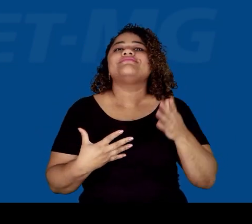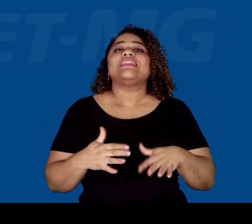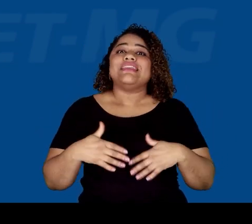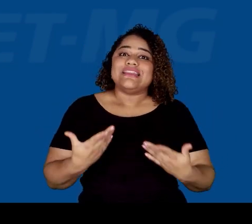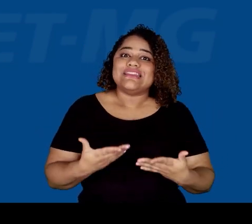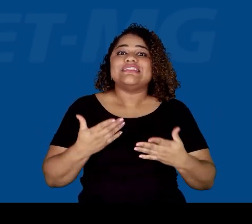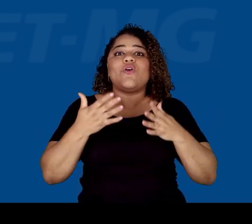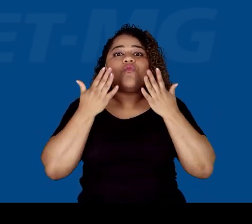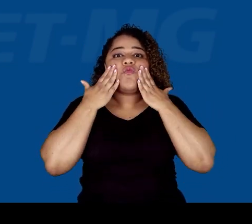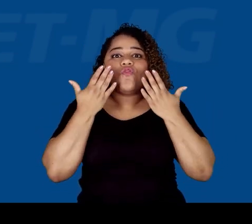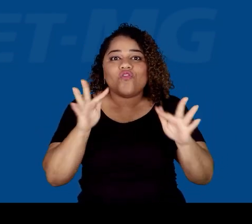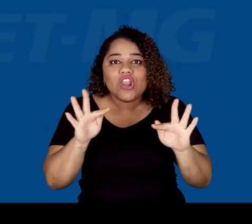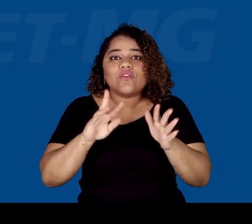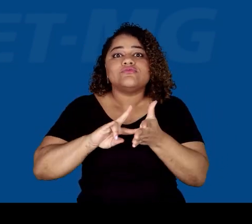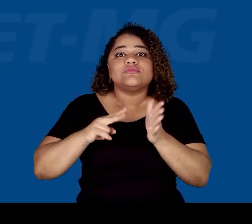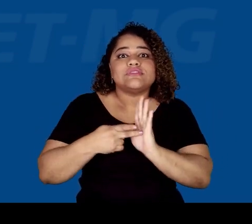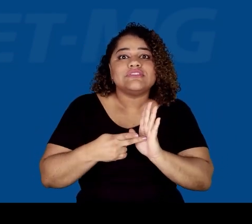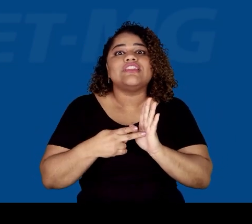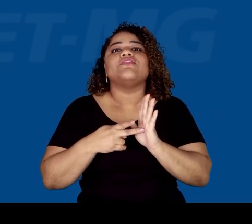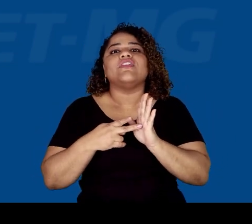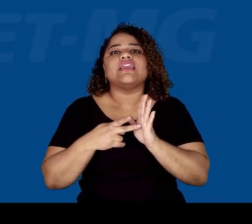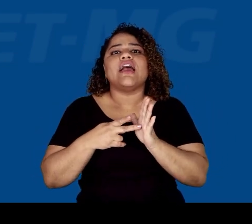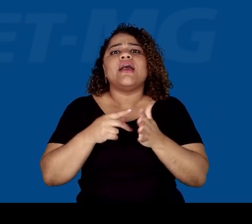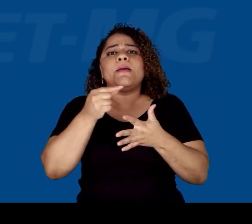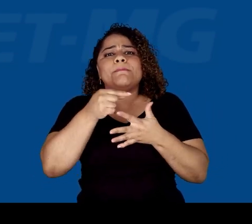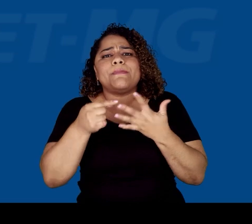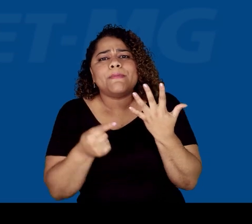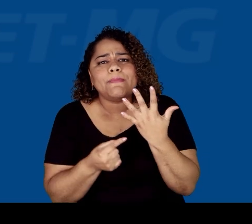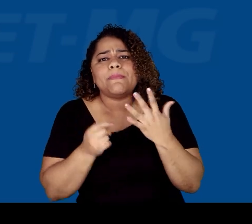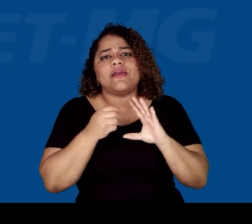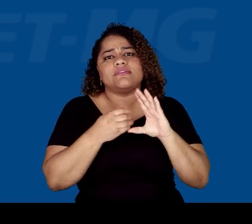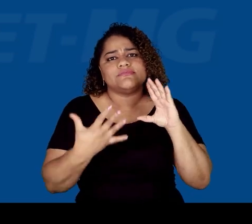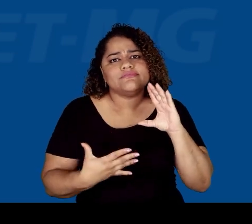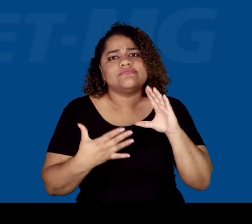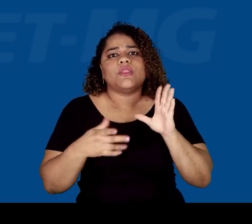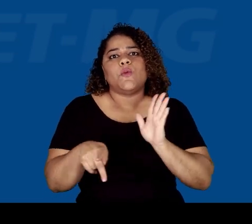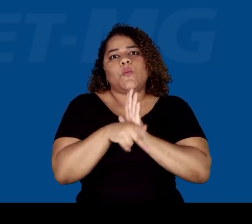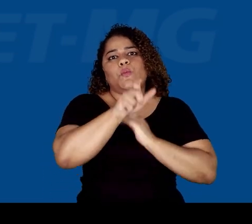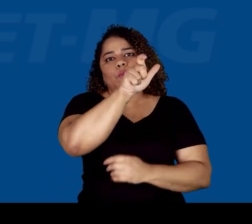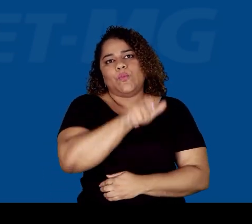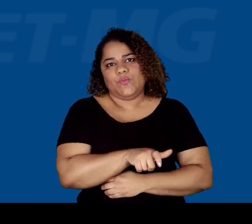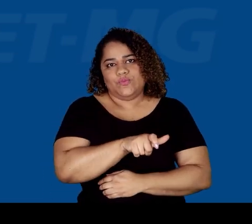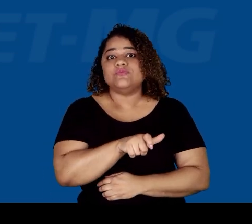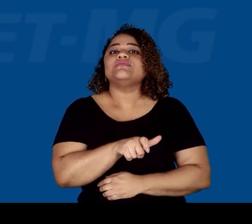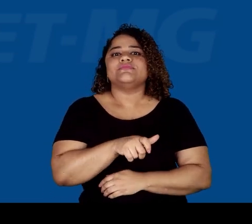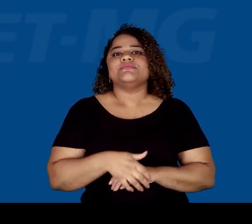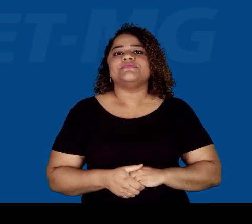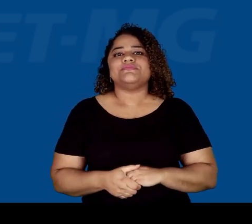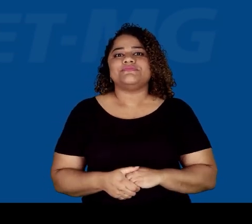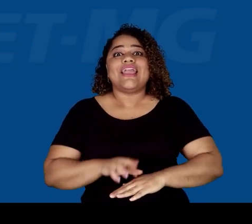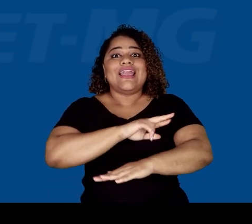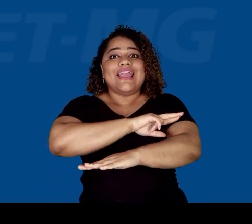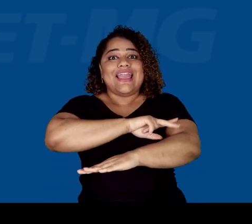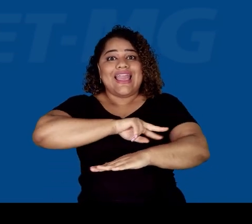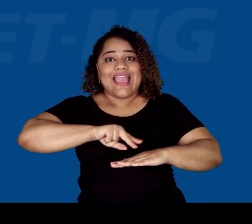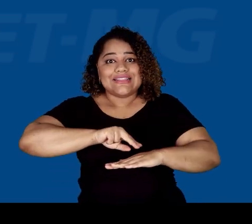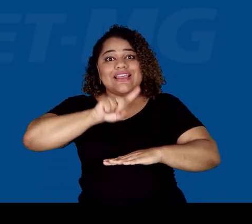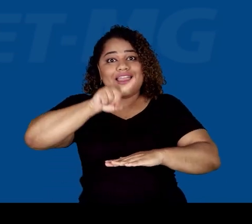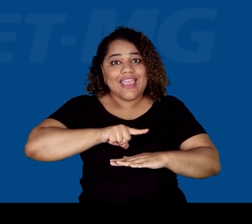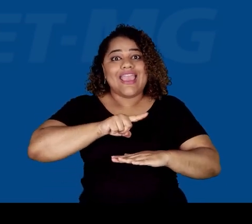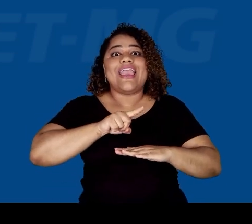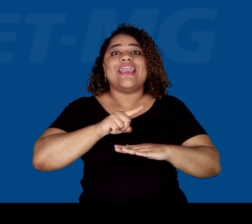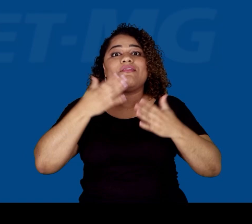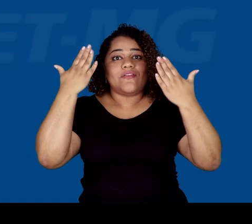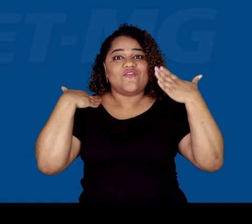e da boca, entre outras características. Então, o fenótipo é um conjunto de características do indivíduo. Raça se